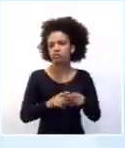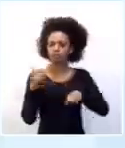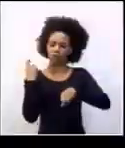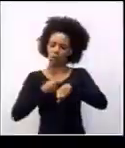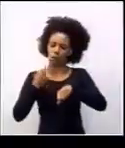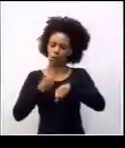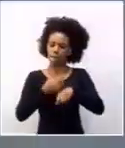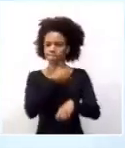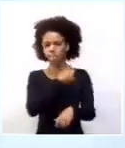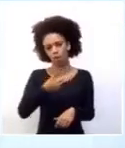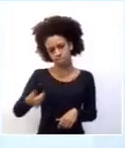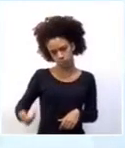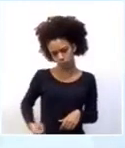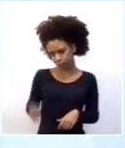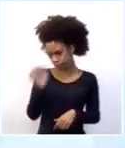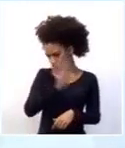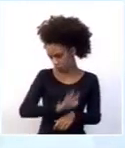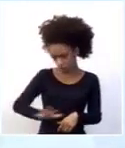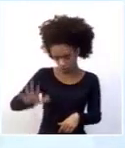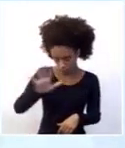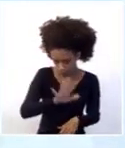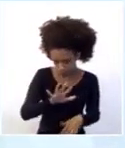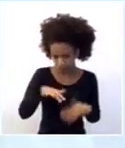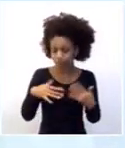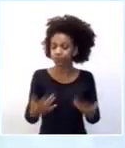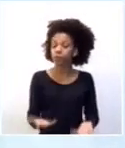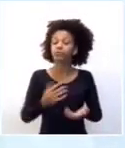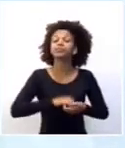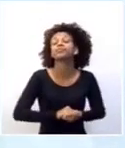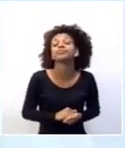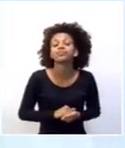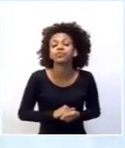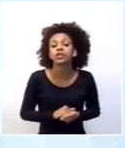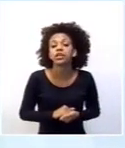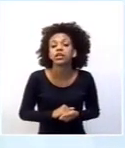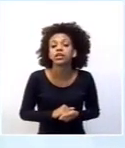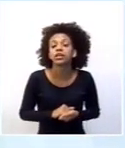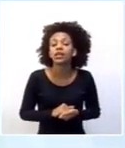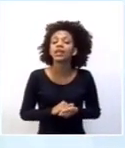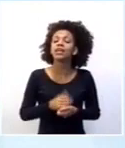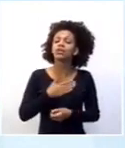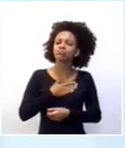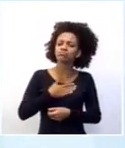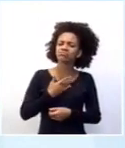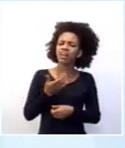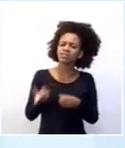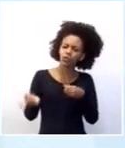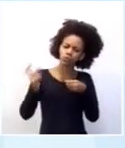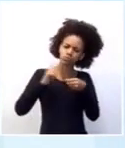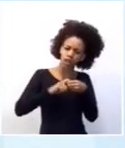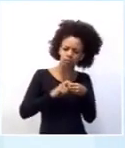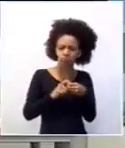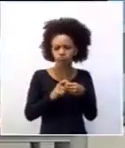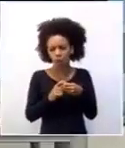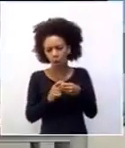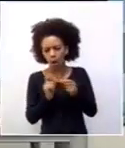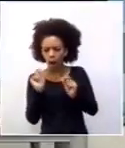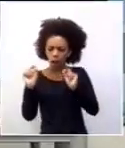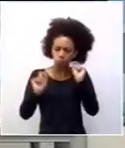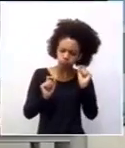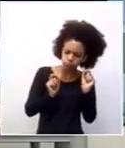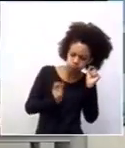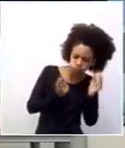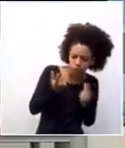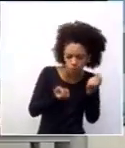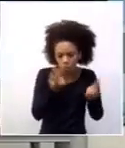uma forma geral, tá? Dessa forma, pessoal, eu gostaria de retomar só alguns pontos, né? Fechamos aqui